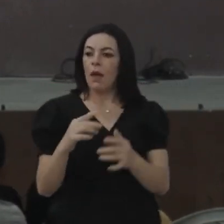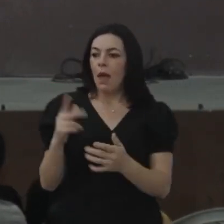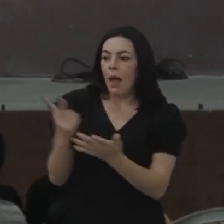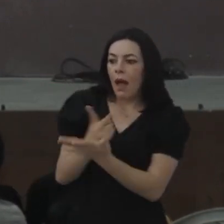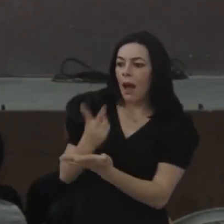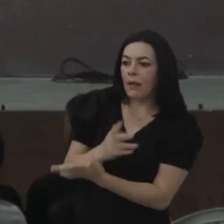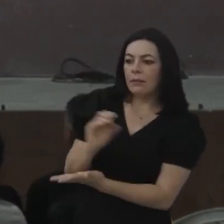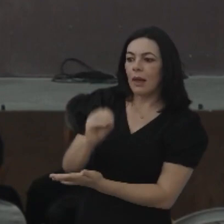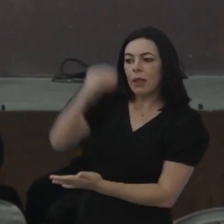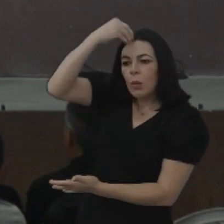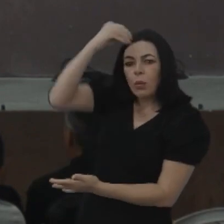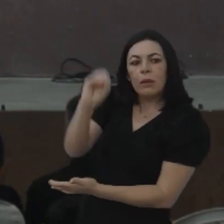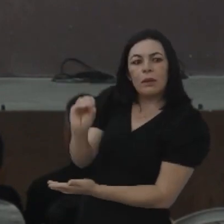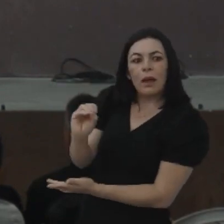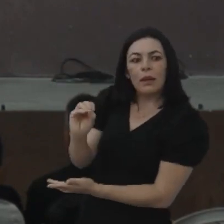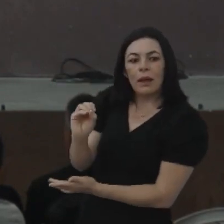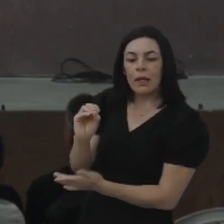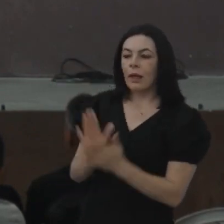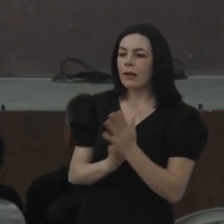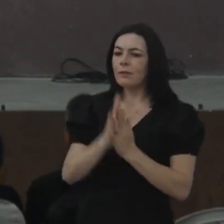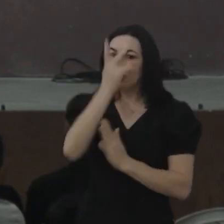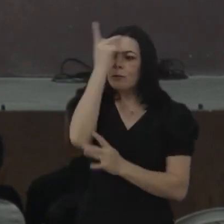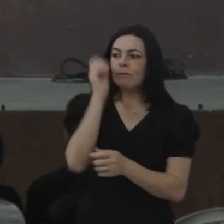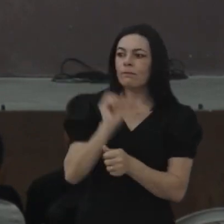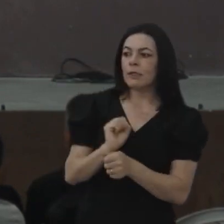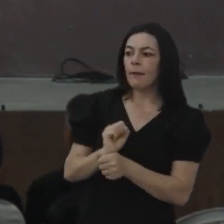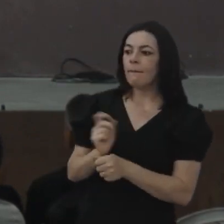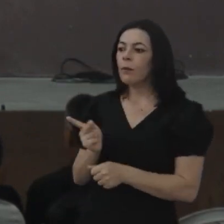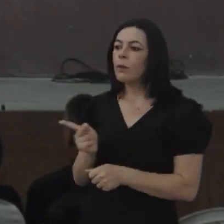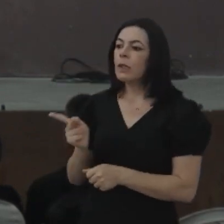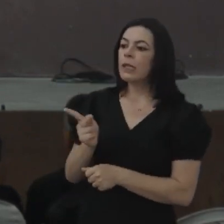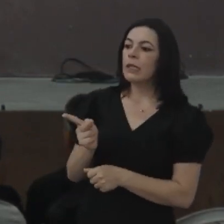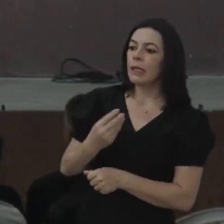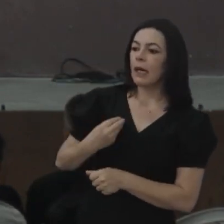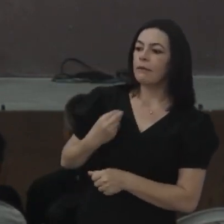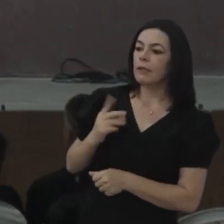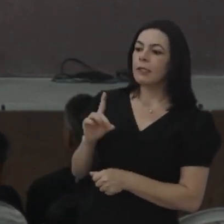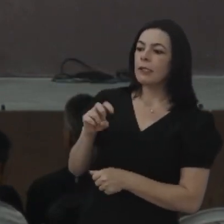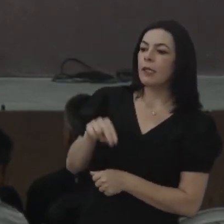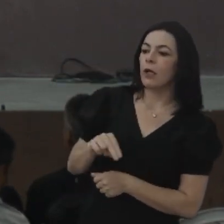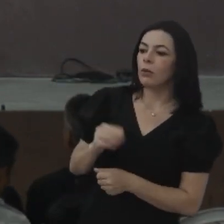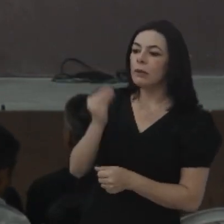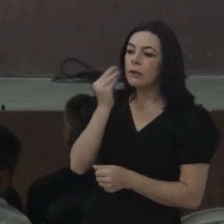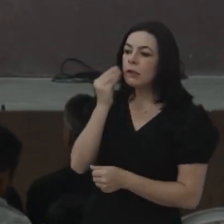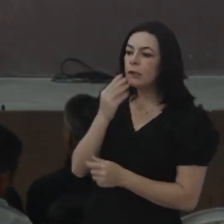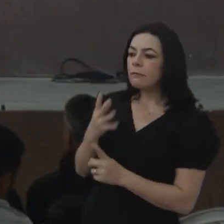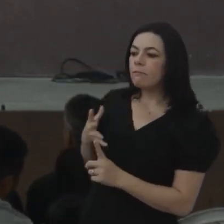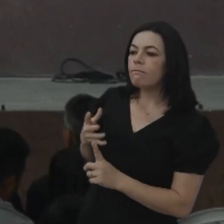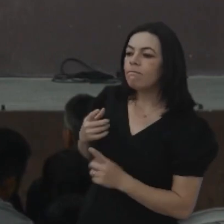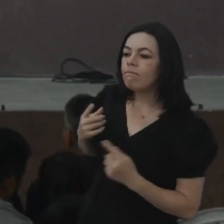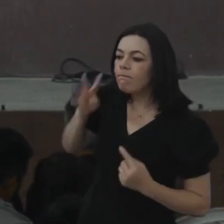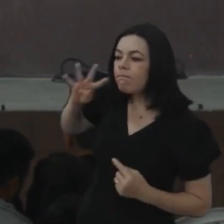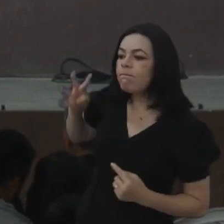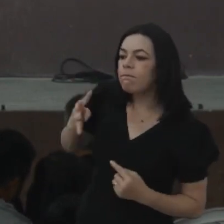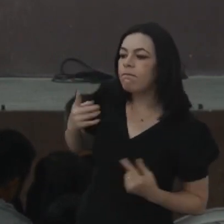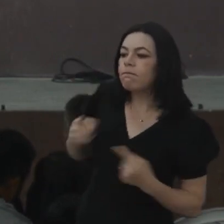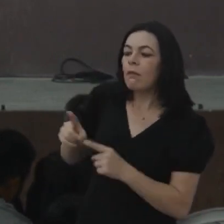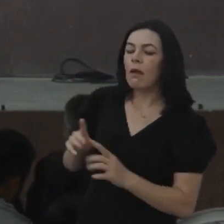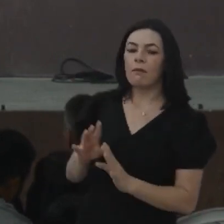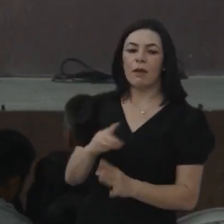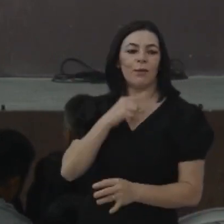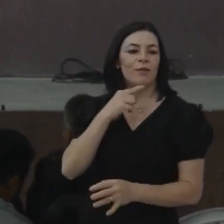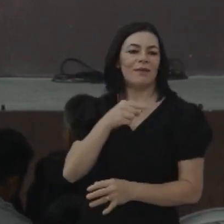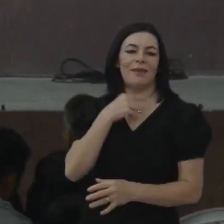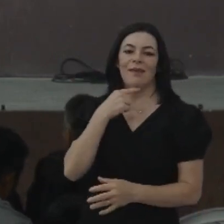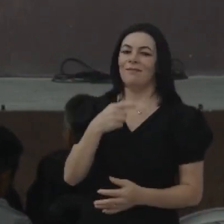nem culpa. Os caras procuravam na vida de Daniel uma coisa para derrubar ele, mas eles não achavam. Eles tentavam, mas não